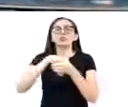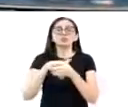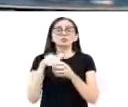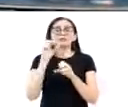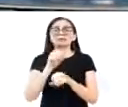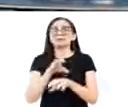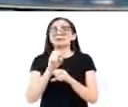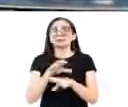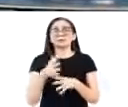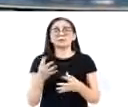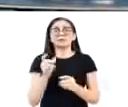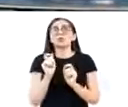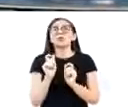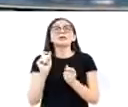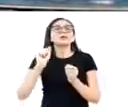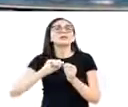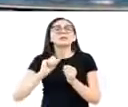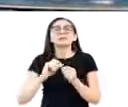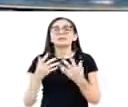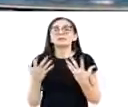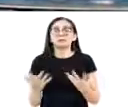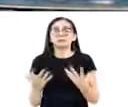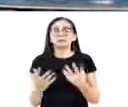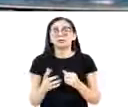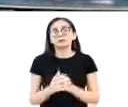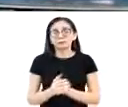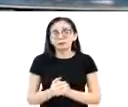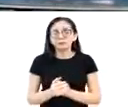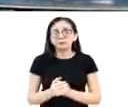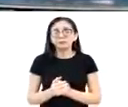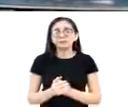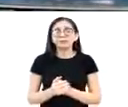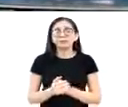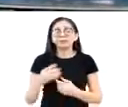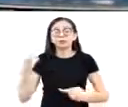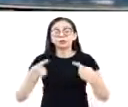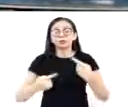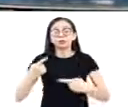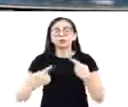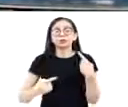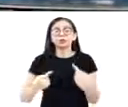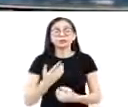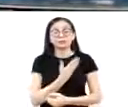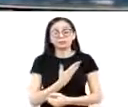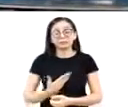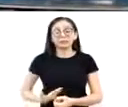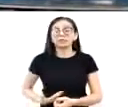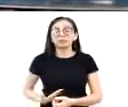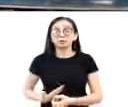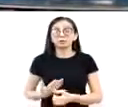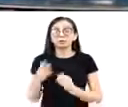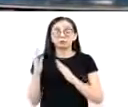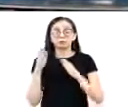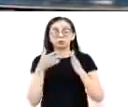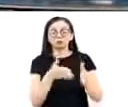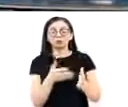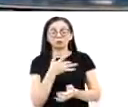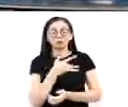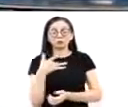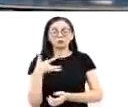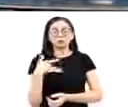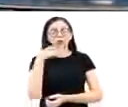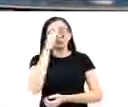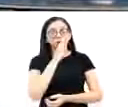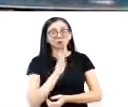dentro da educação. E eu até atrevo-me a dizer pelas políticas públicas voltadas para a saúde